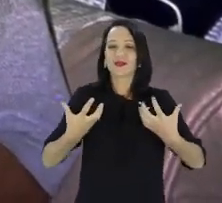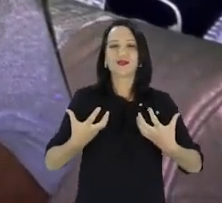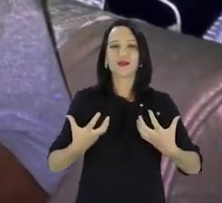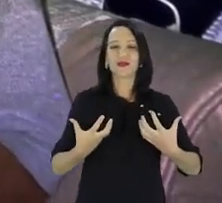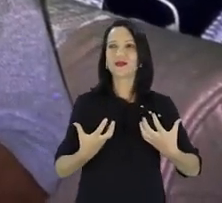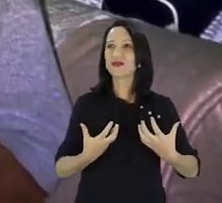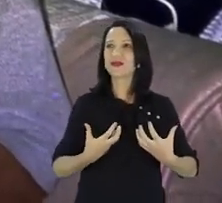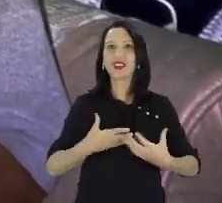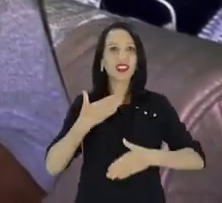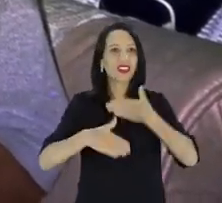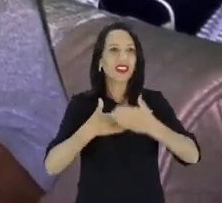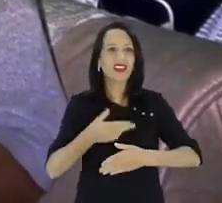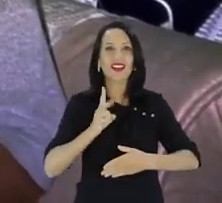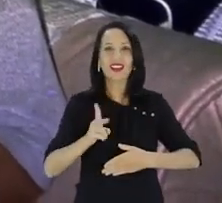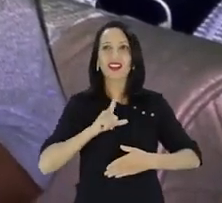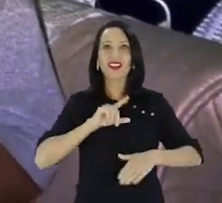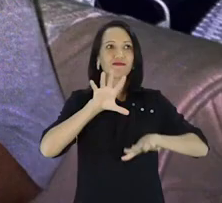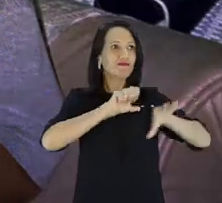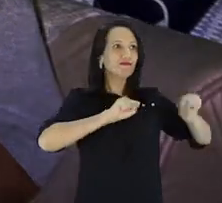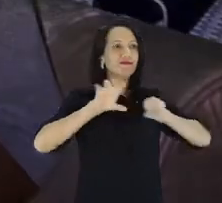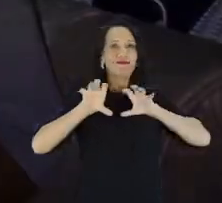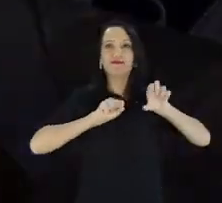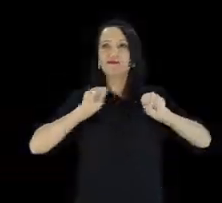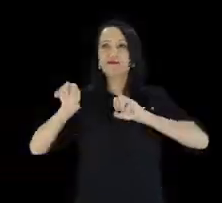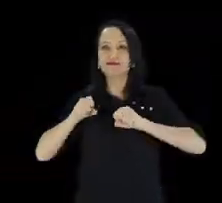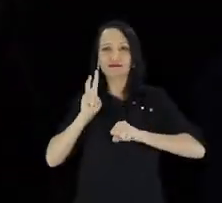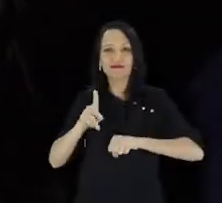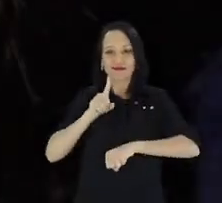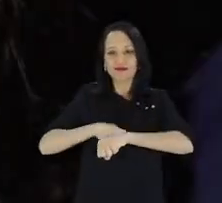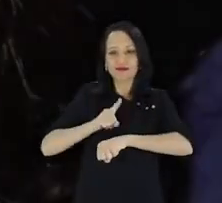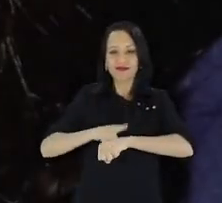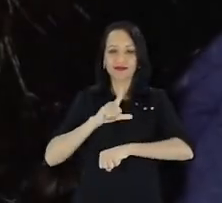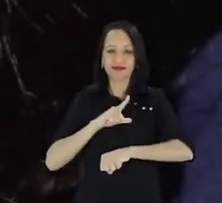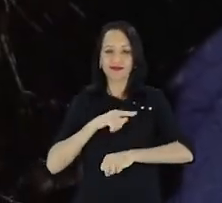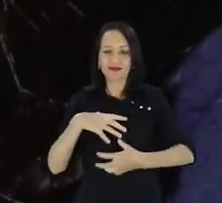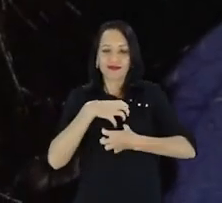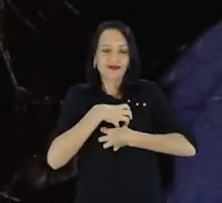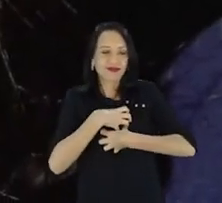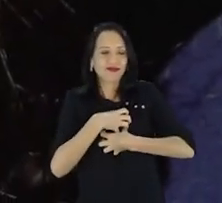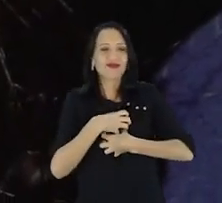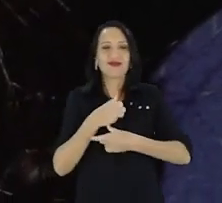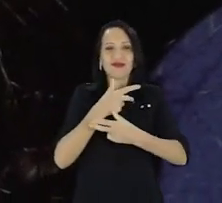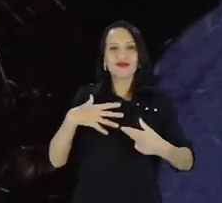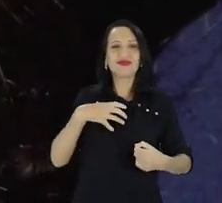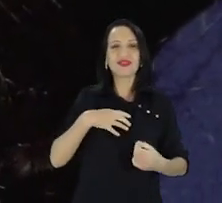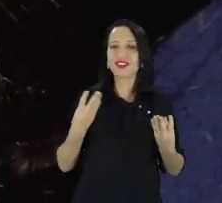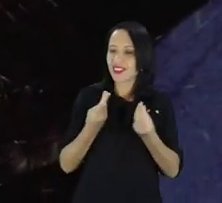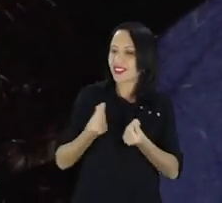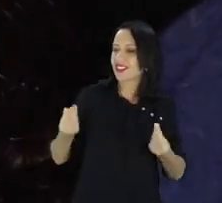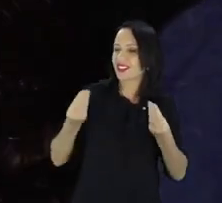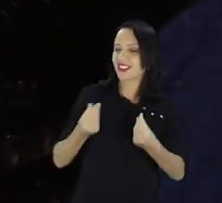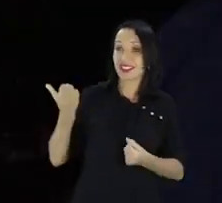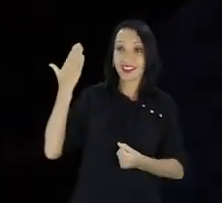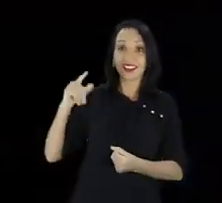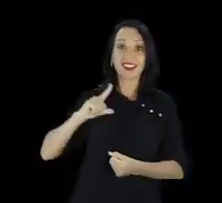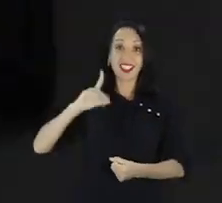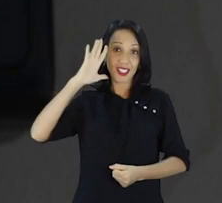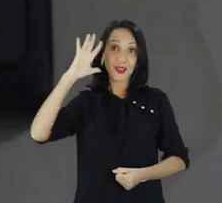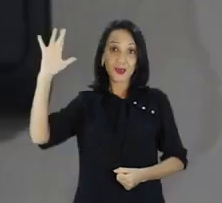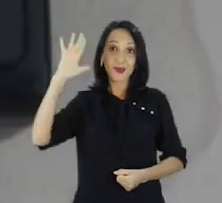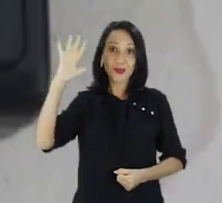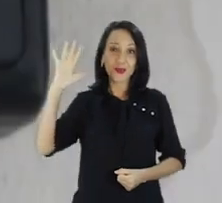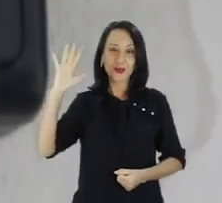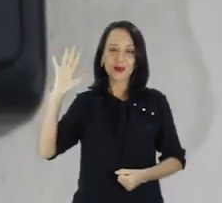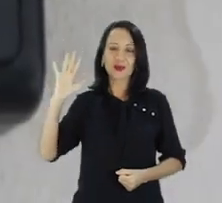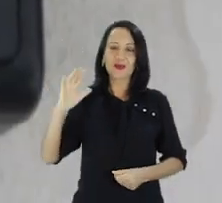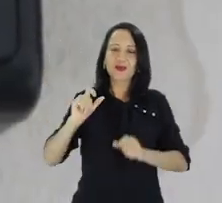grande busca né ao mesmo tempo que eu prestava muita atenção nesse sentimentos nesses tentações que eu tinha aí nos sonhos e